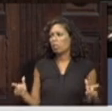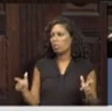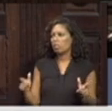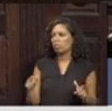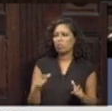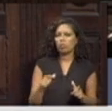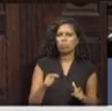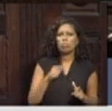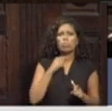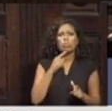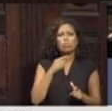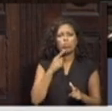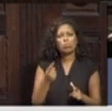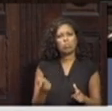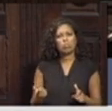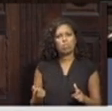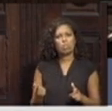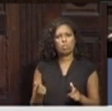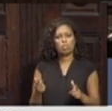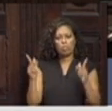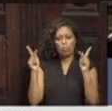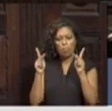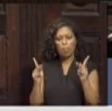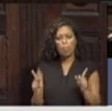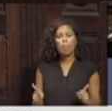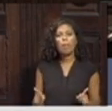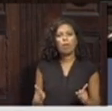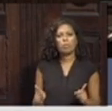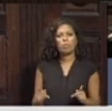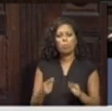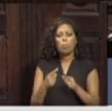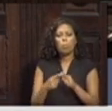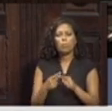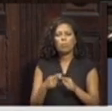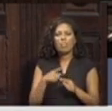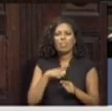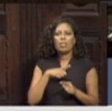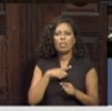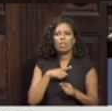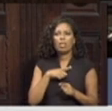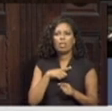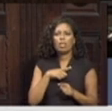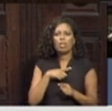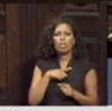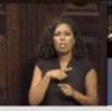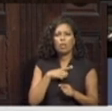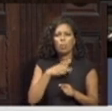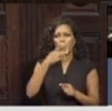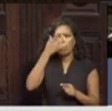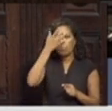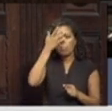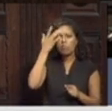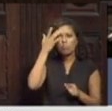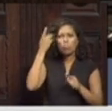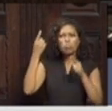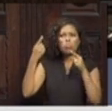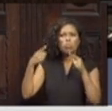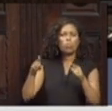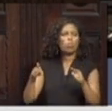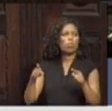andar livremente nos bairros, pelas ruas, nas comunidades em que moram. Isso